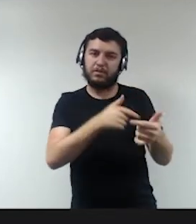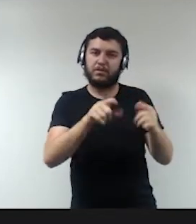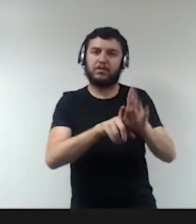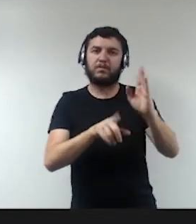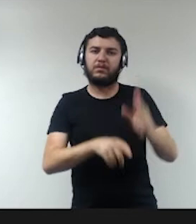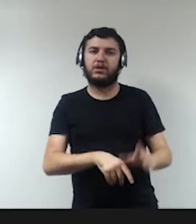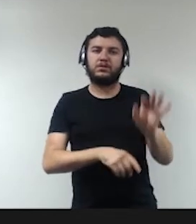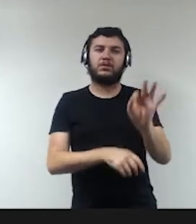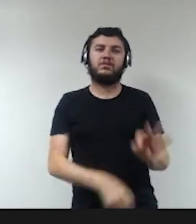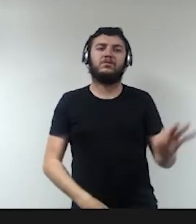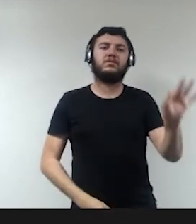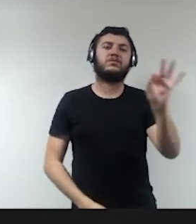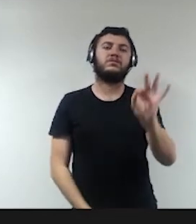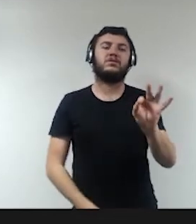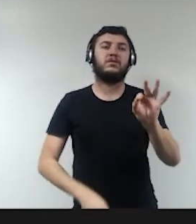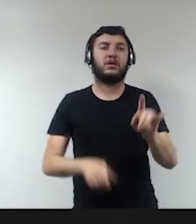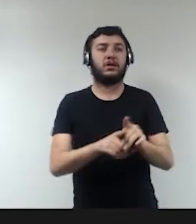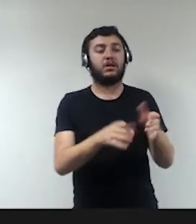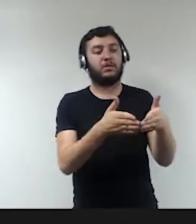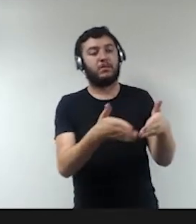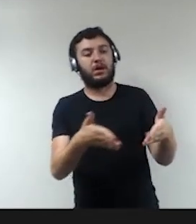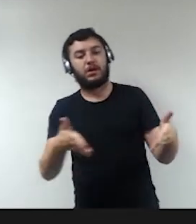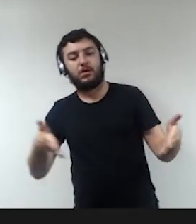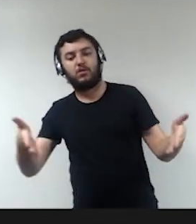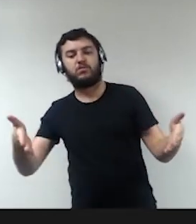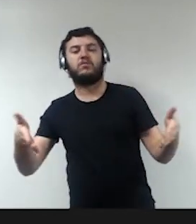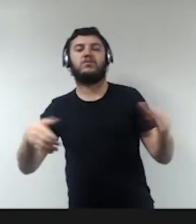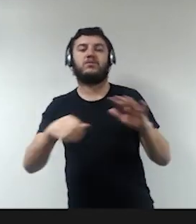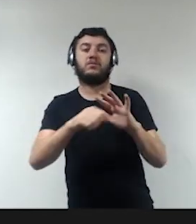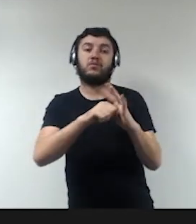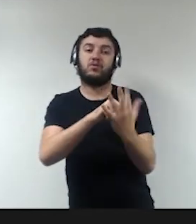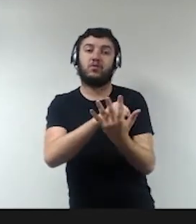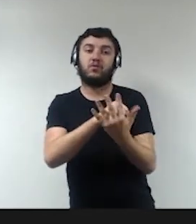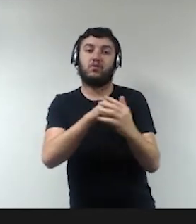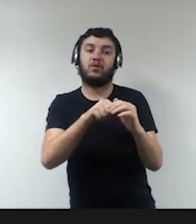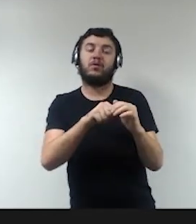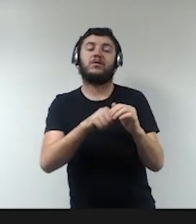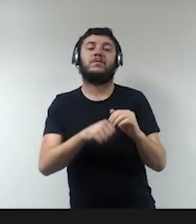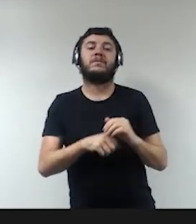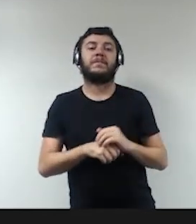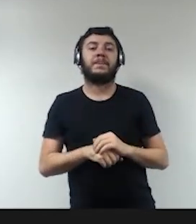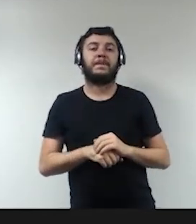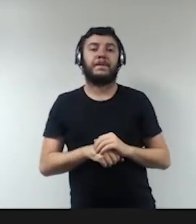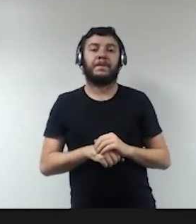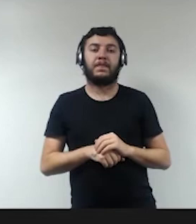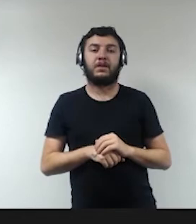no período do Covid, né? E ele parte da concepção